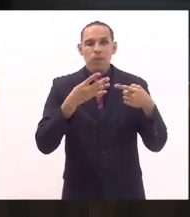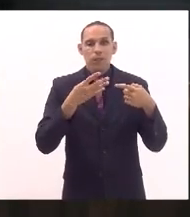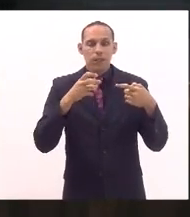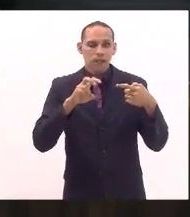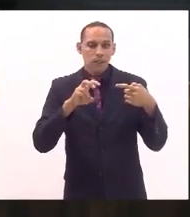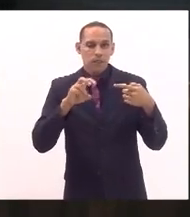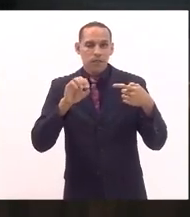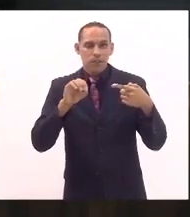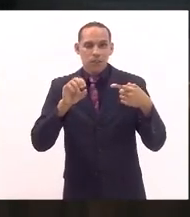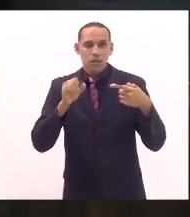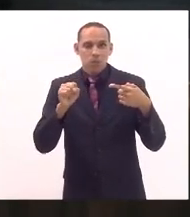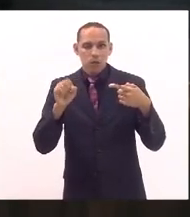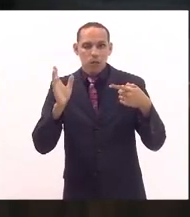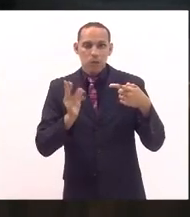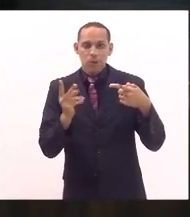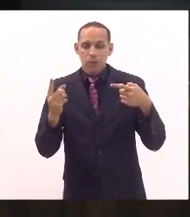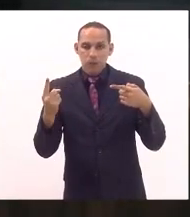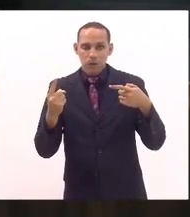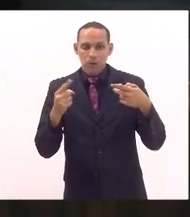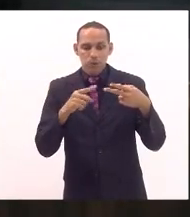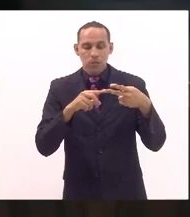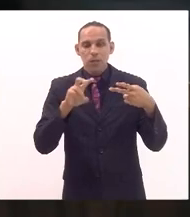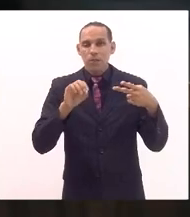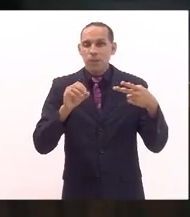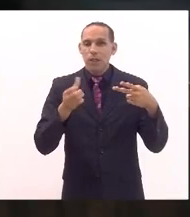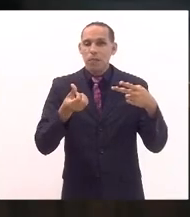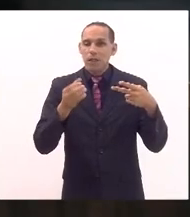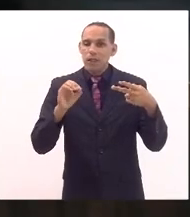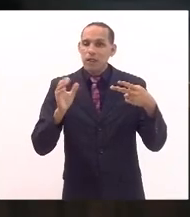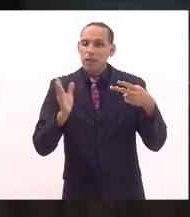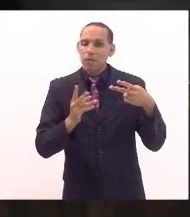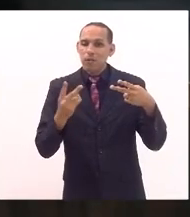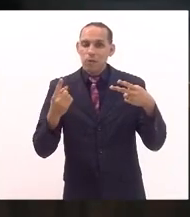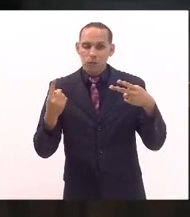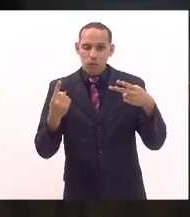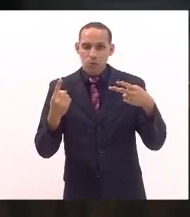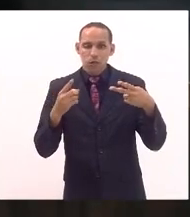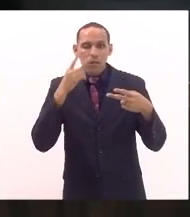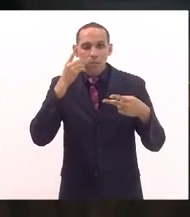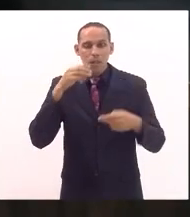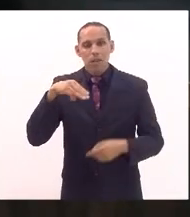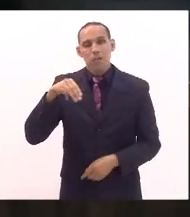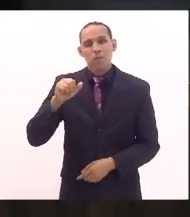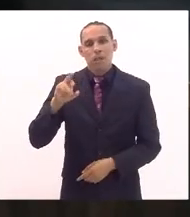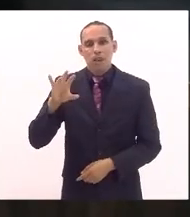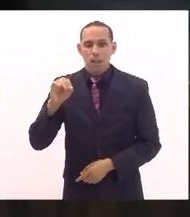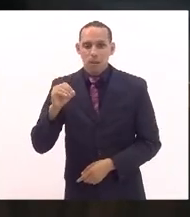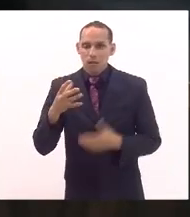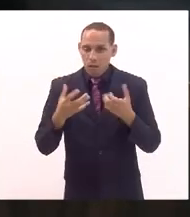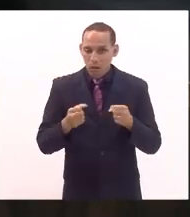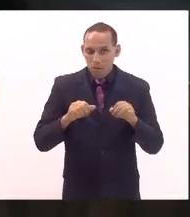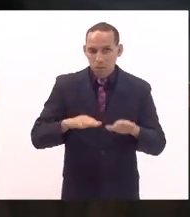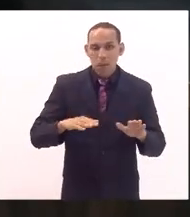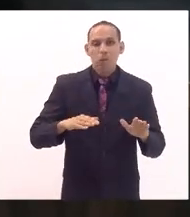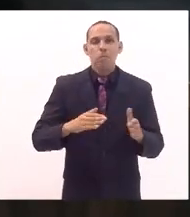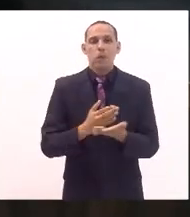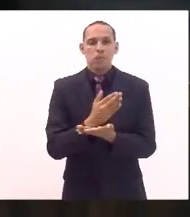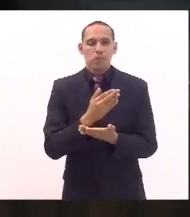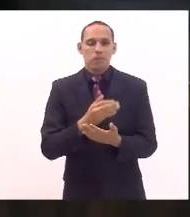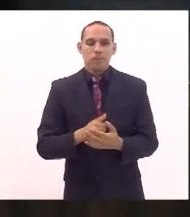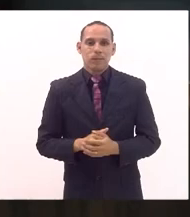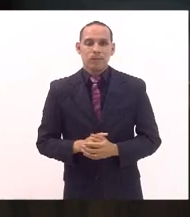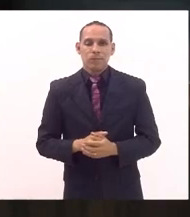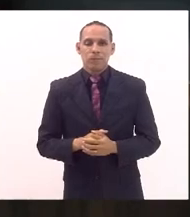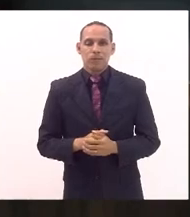lei 4508 2150 602 um deputado Márcio canela se eu tiver prova permaneço Cristão